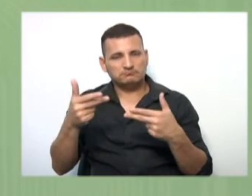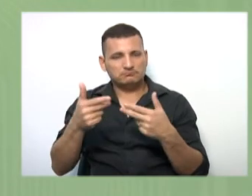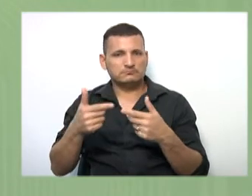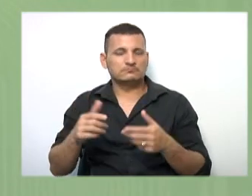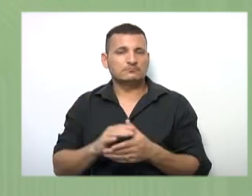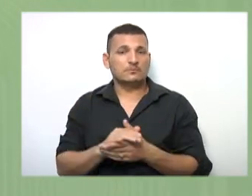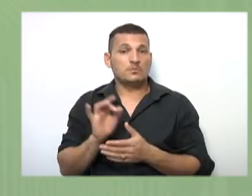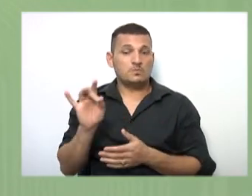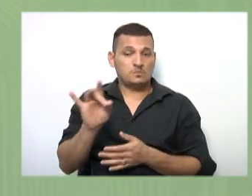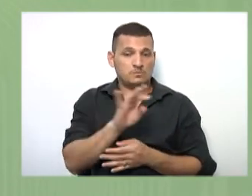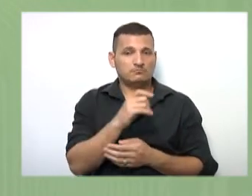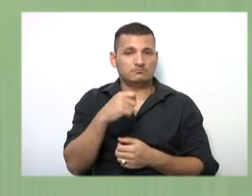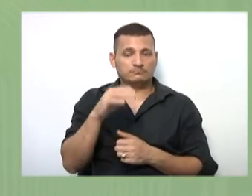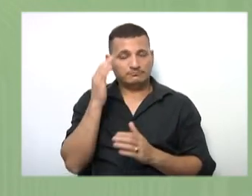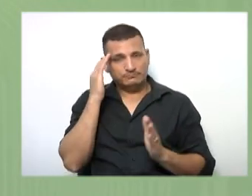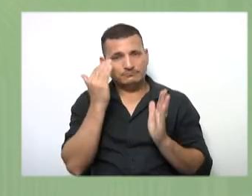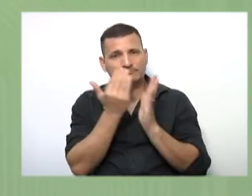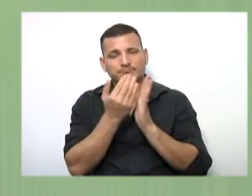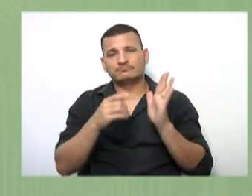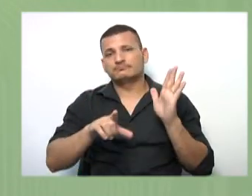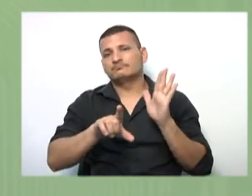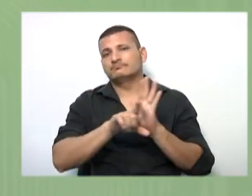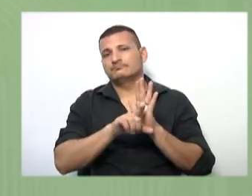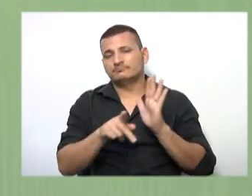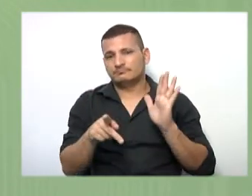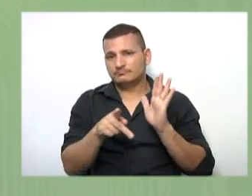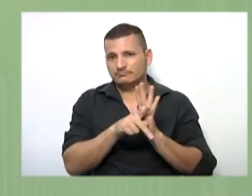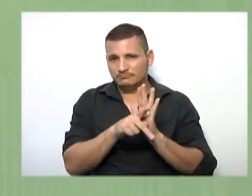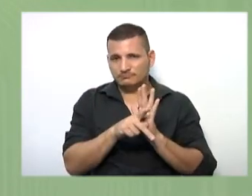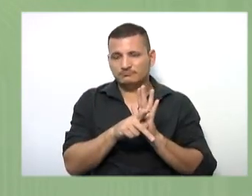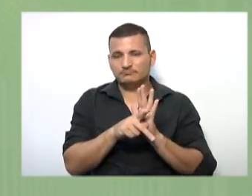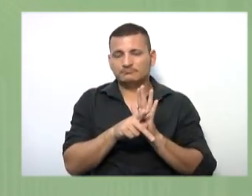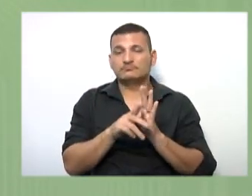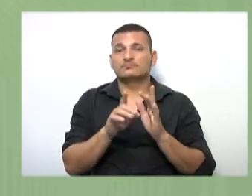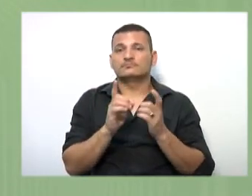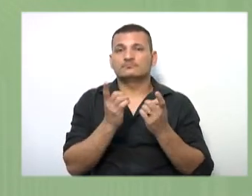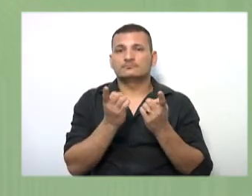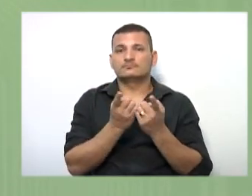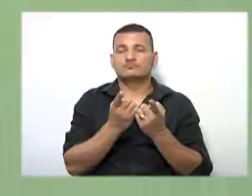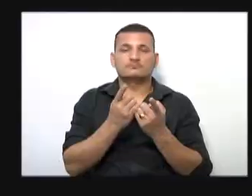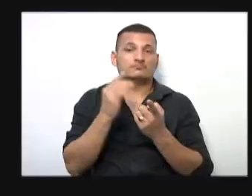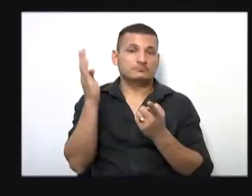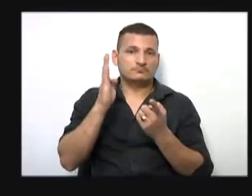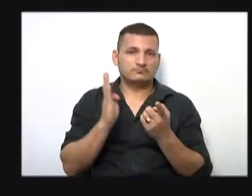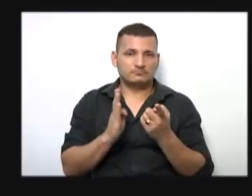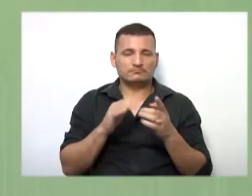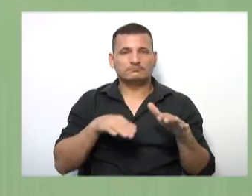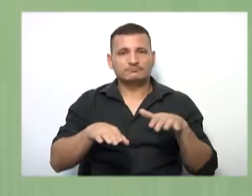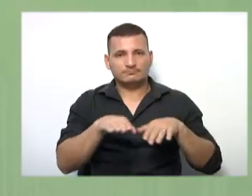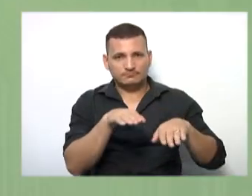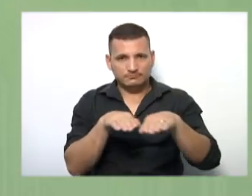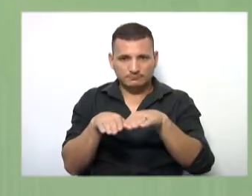desse tem que respeitar as legislações específicas do Departamento Nacional de Trânsito.